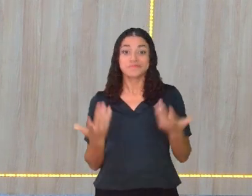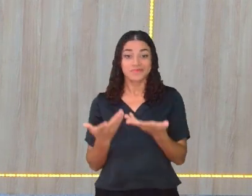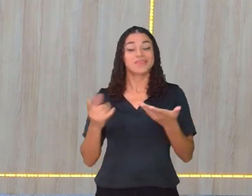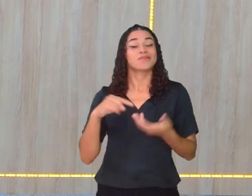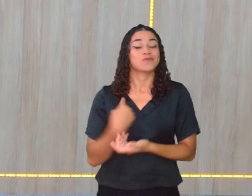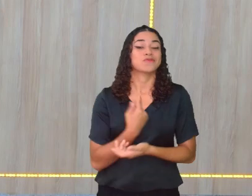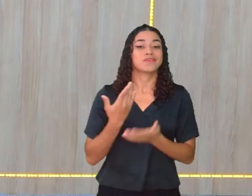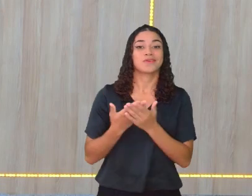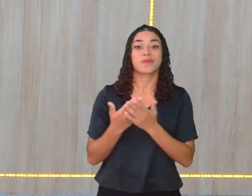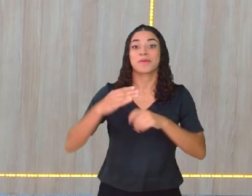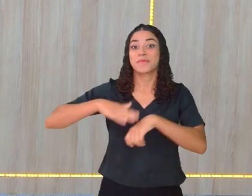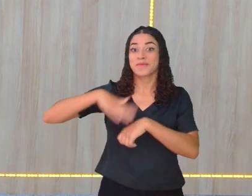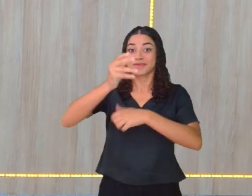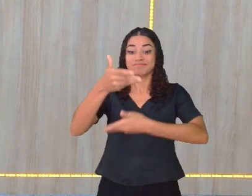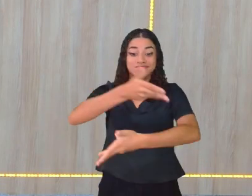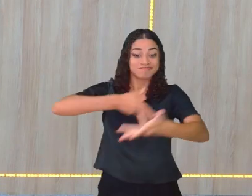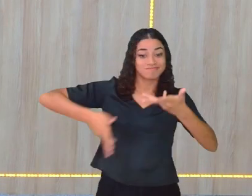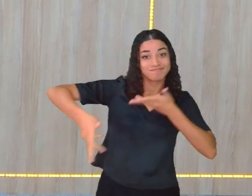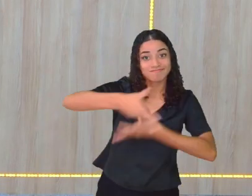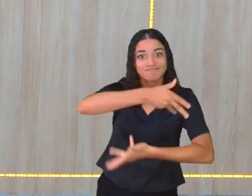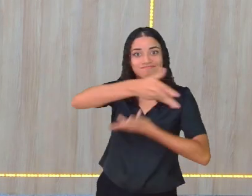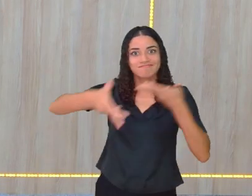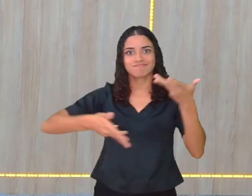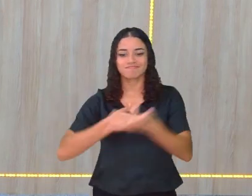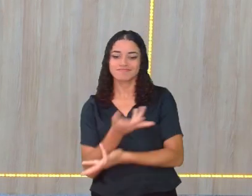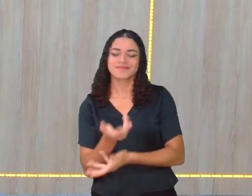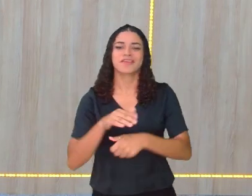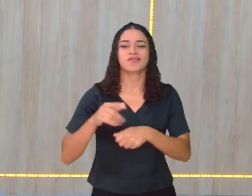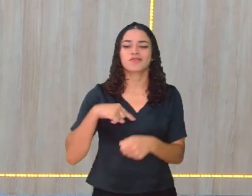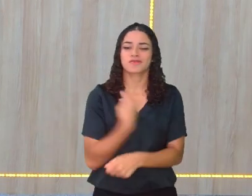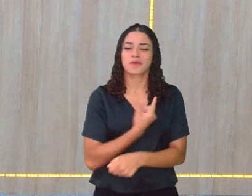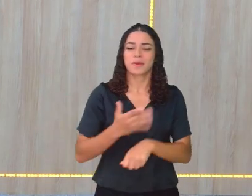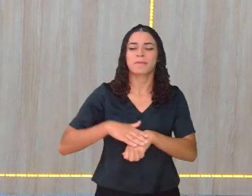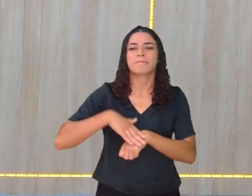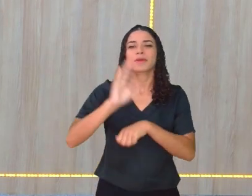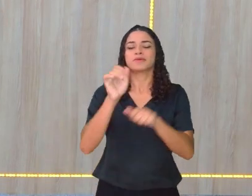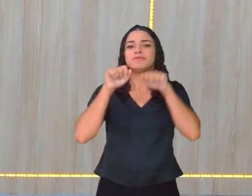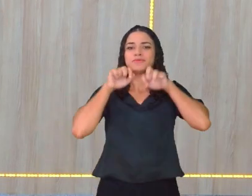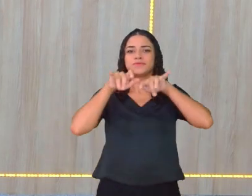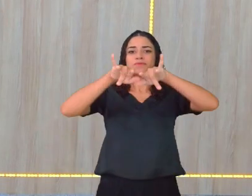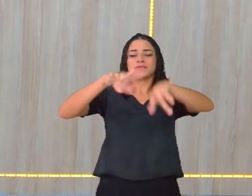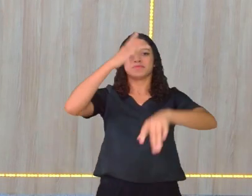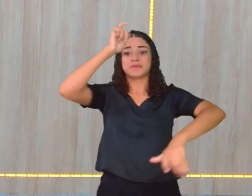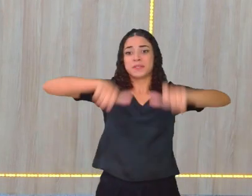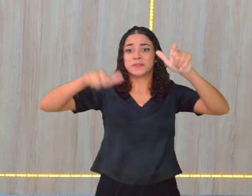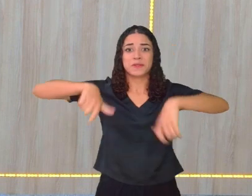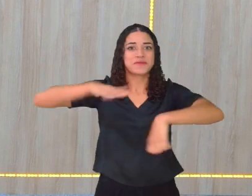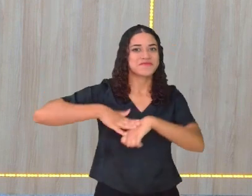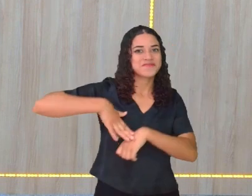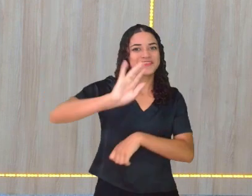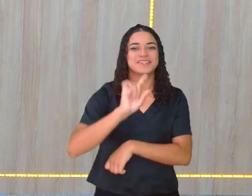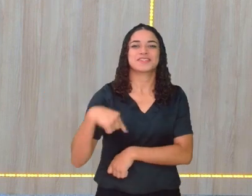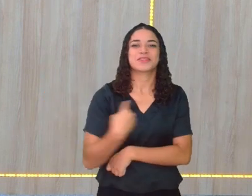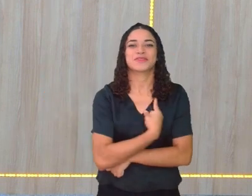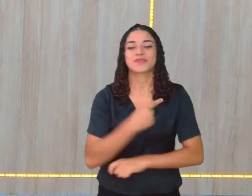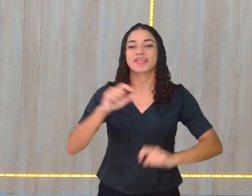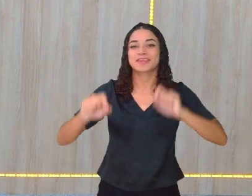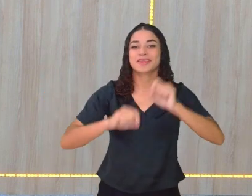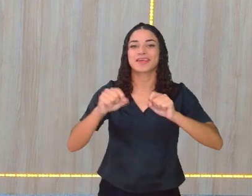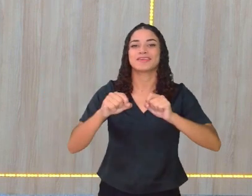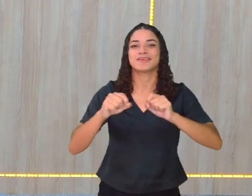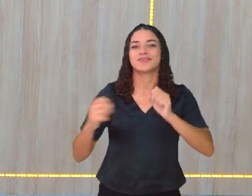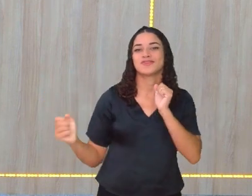bem mais interativa, para que a nossa aula, né, possa atingir o maior número de pessoas, nós contamos hoje com a